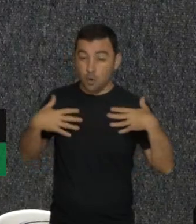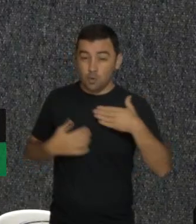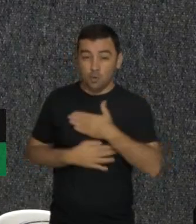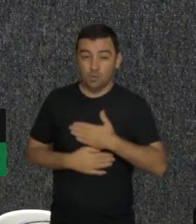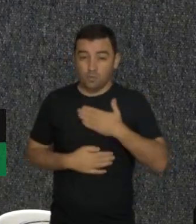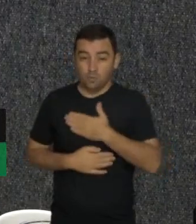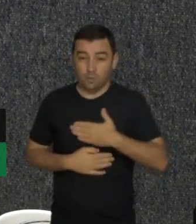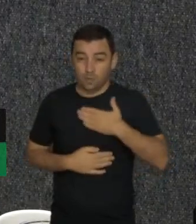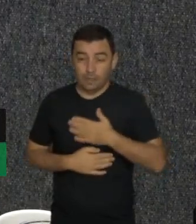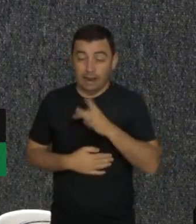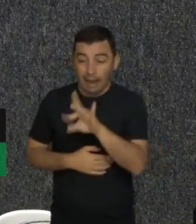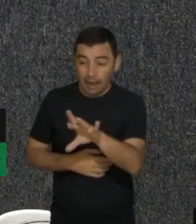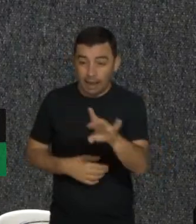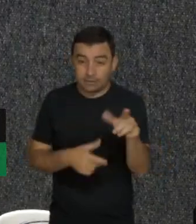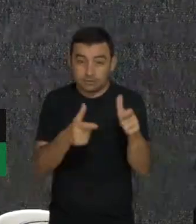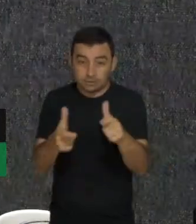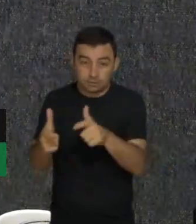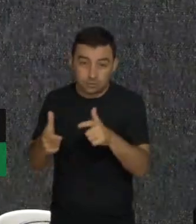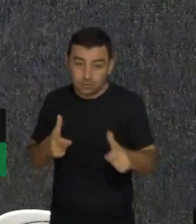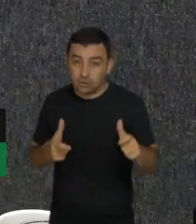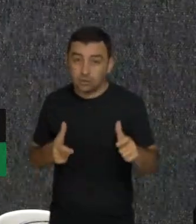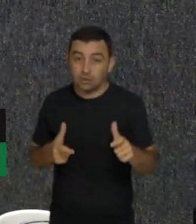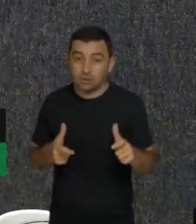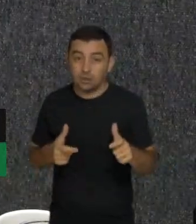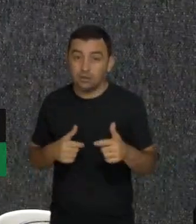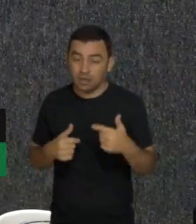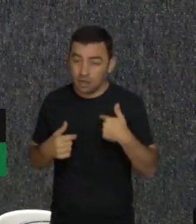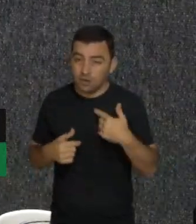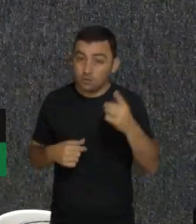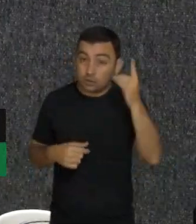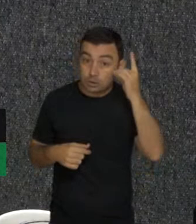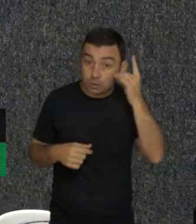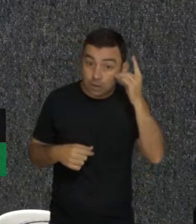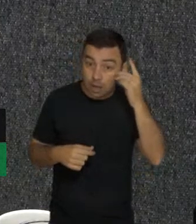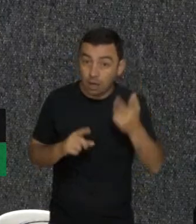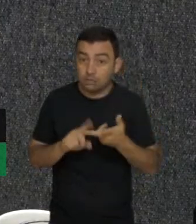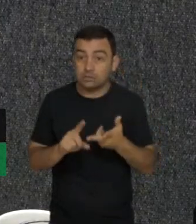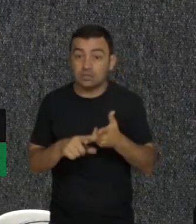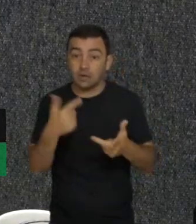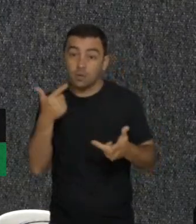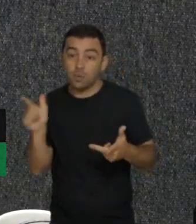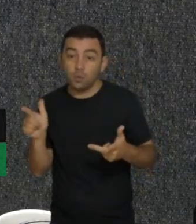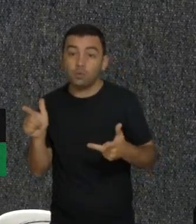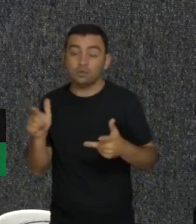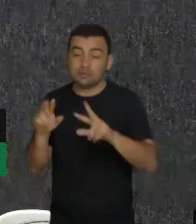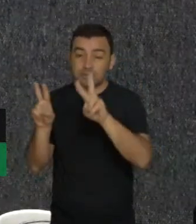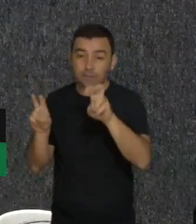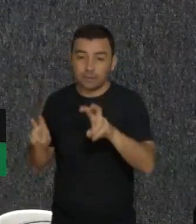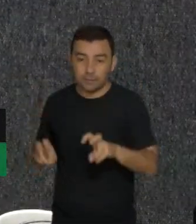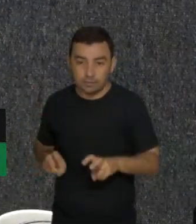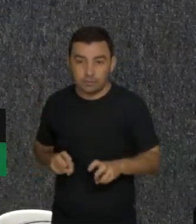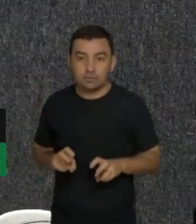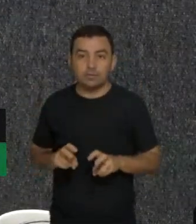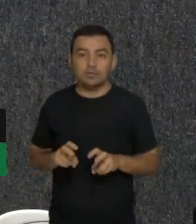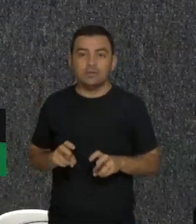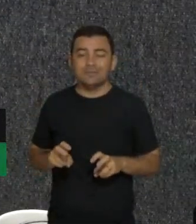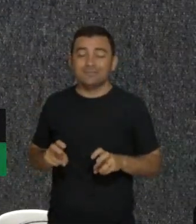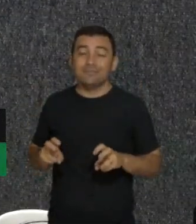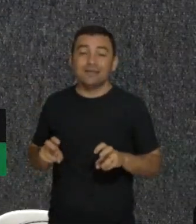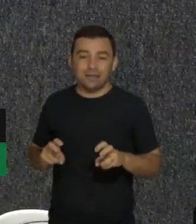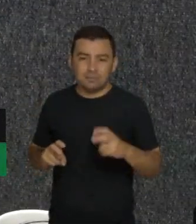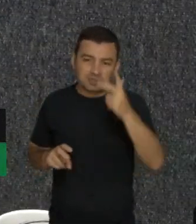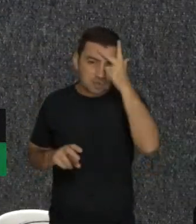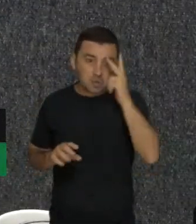local eh eu fiz lá sobre síndrome de Down mas aqui nós temos sobre outros temas todos têm sido fundamentais e as pessoas têm